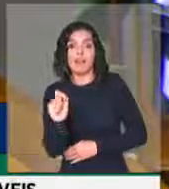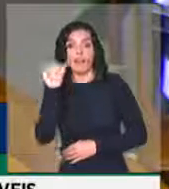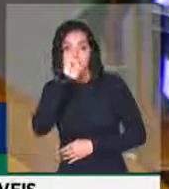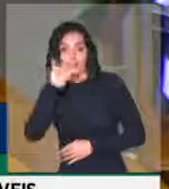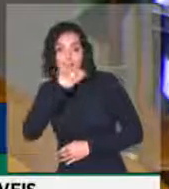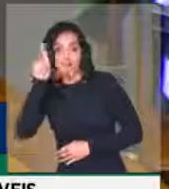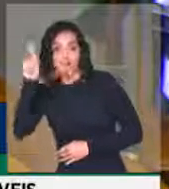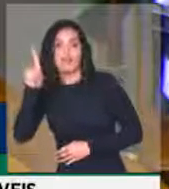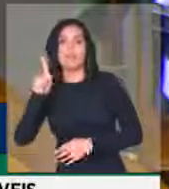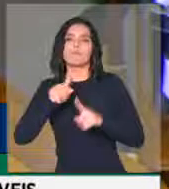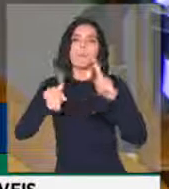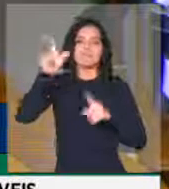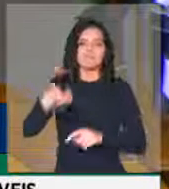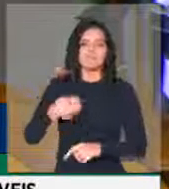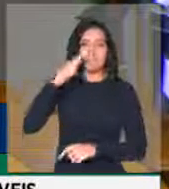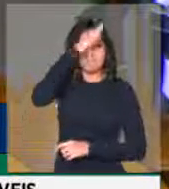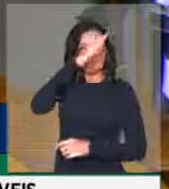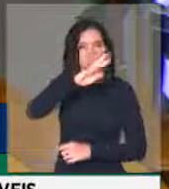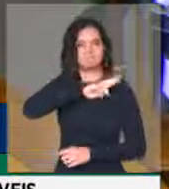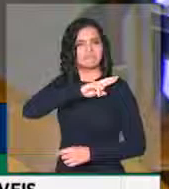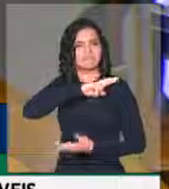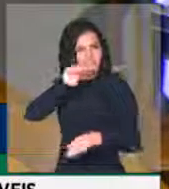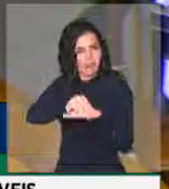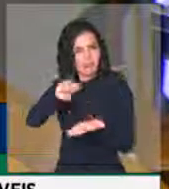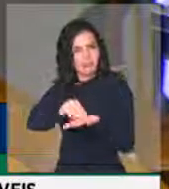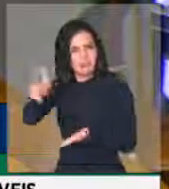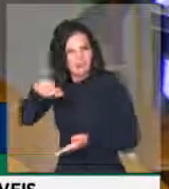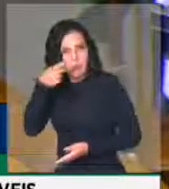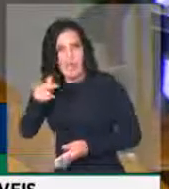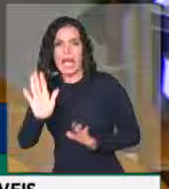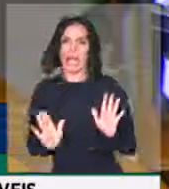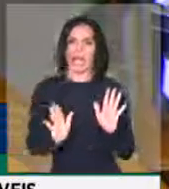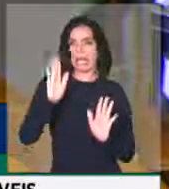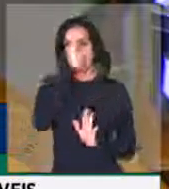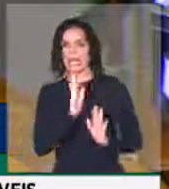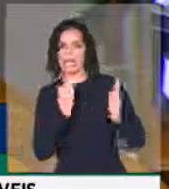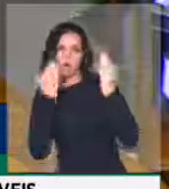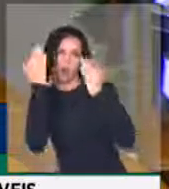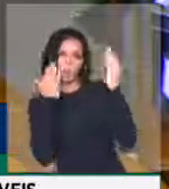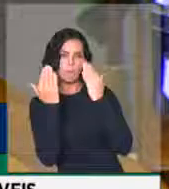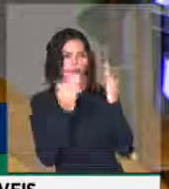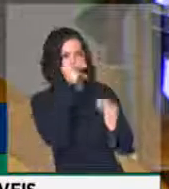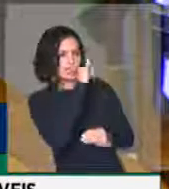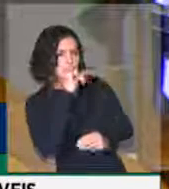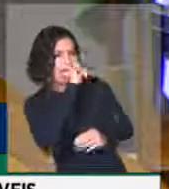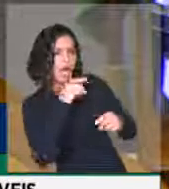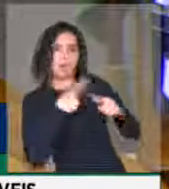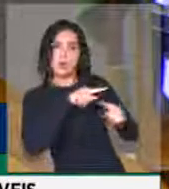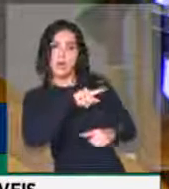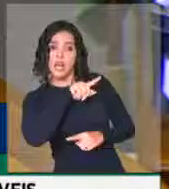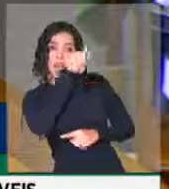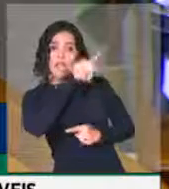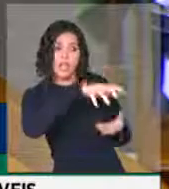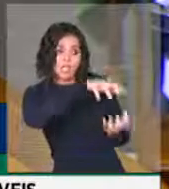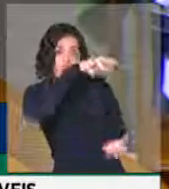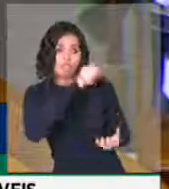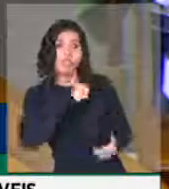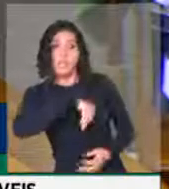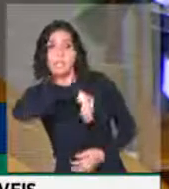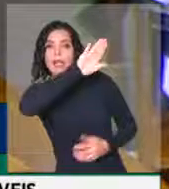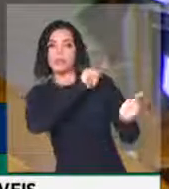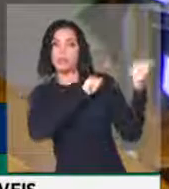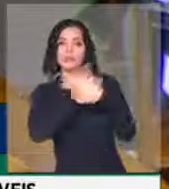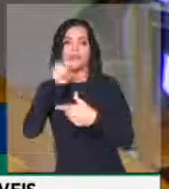e responsável do Bolsonaro diz que o Brasil não pode ser comparado com a Itália porque a população idosa lá é muito